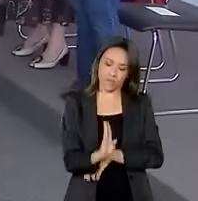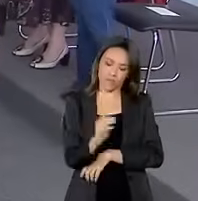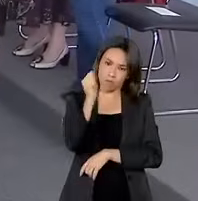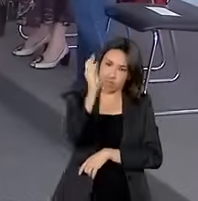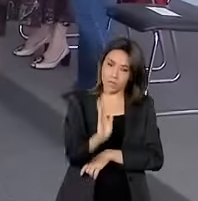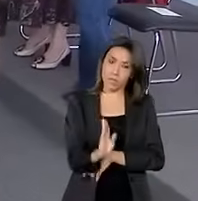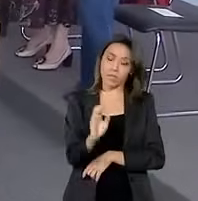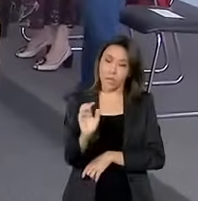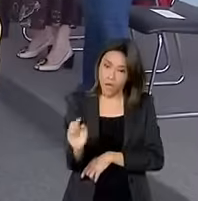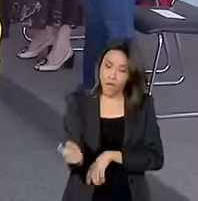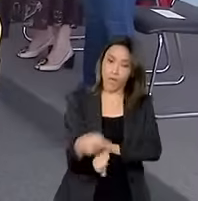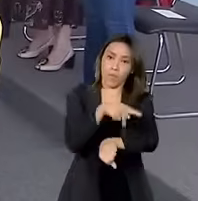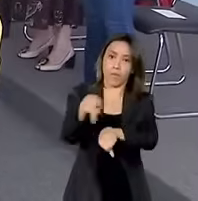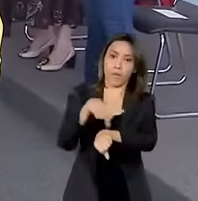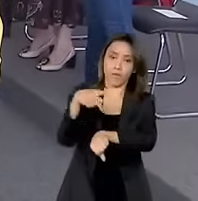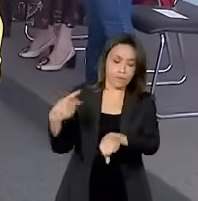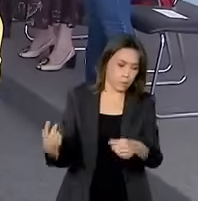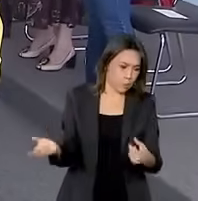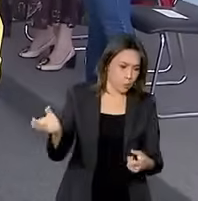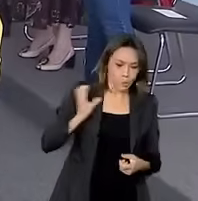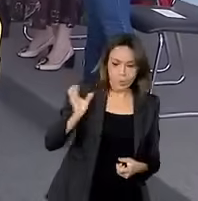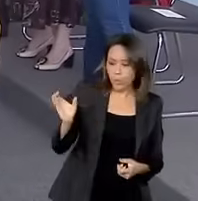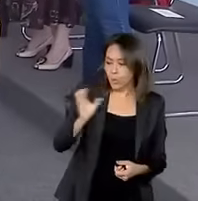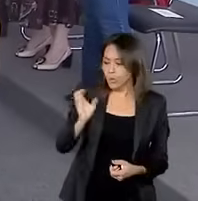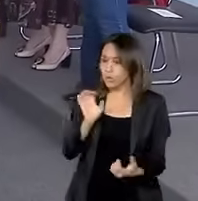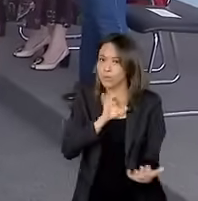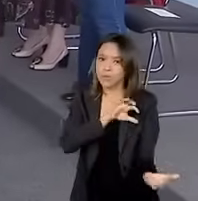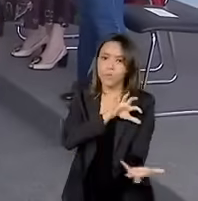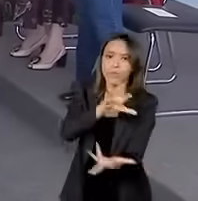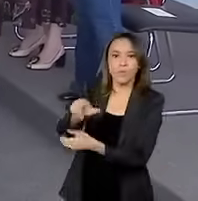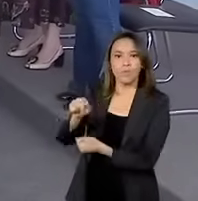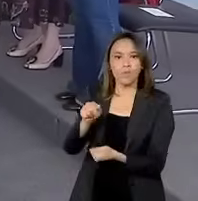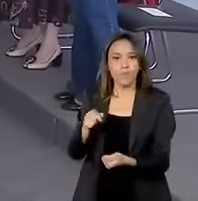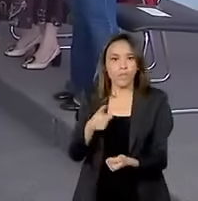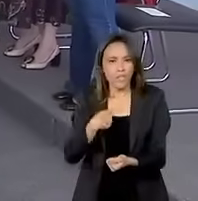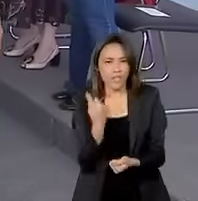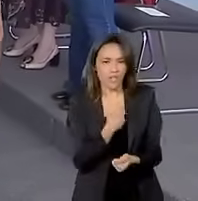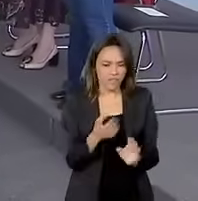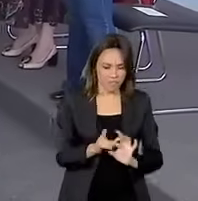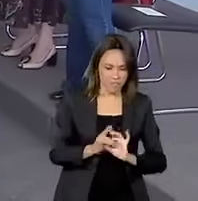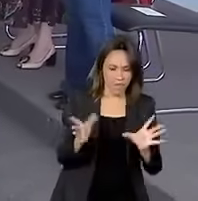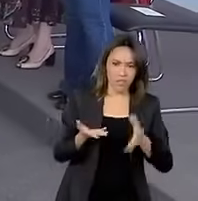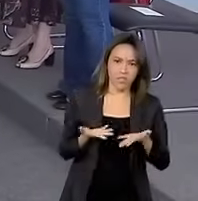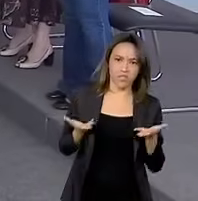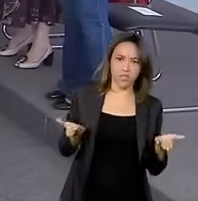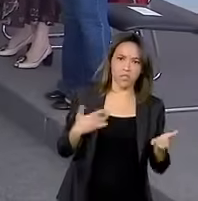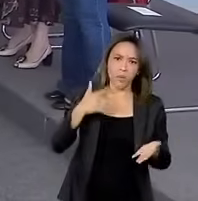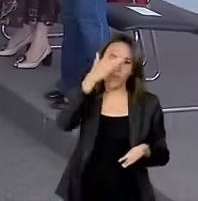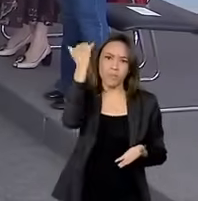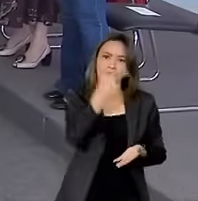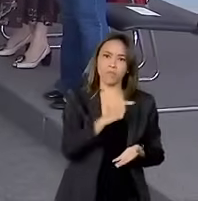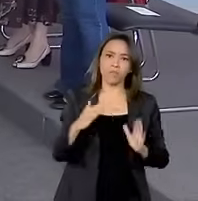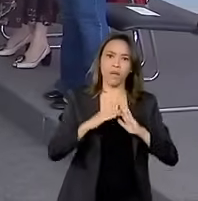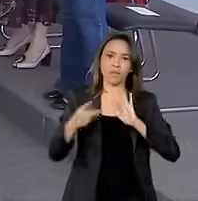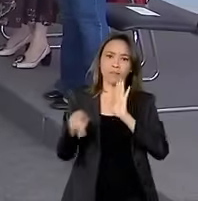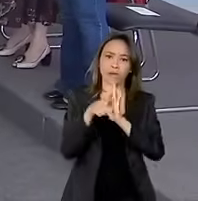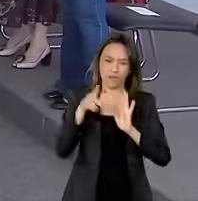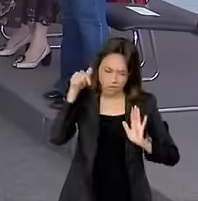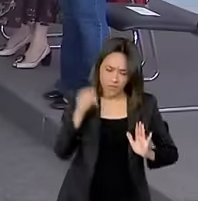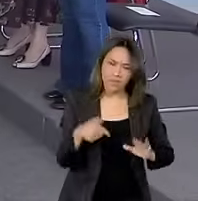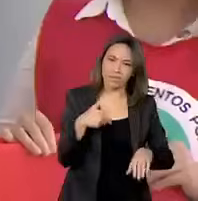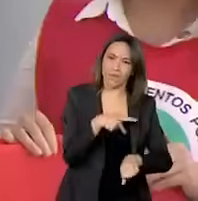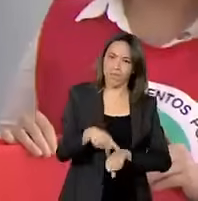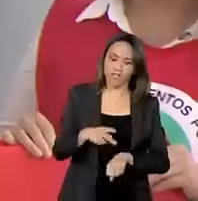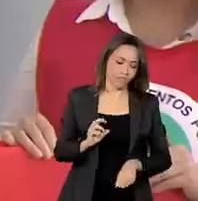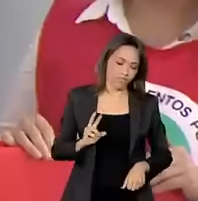Brasil é um dos países mais ricos do mundo e nós não podemos permitir que exista nenhum sem teto mais nesse